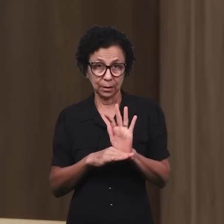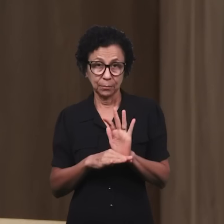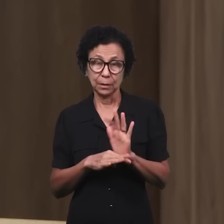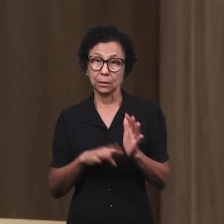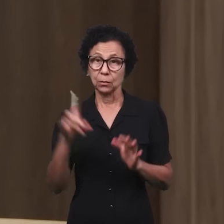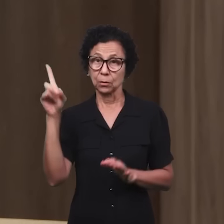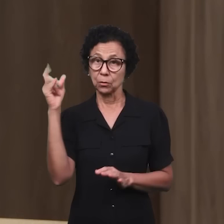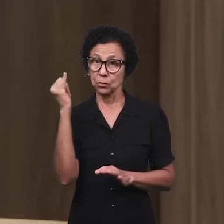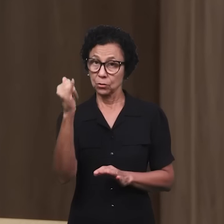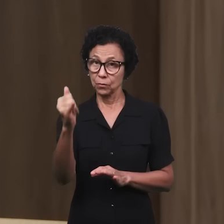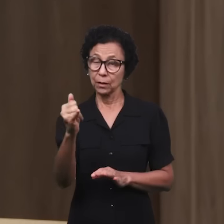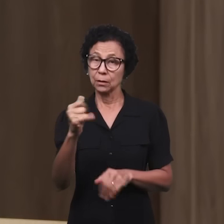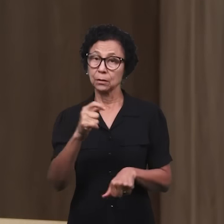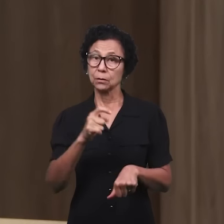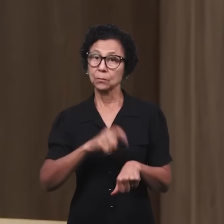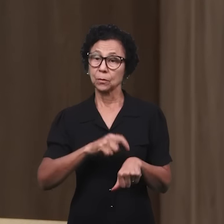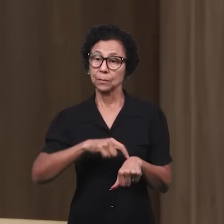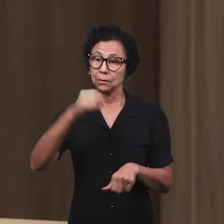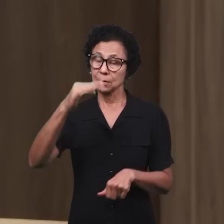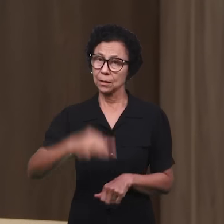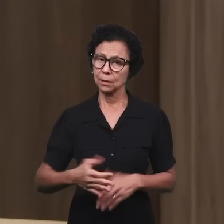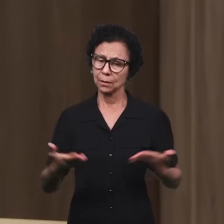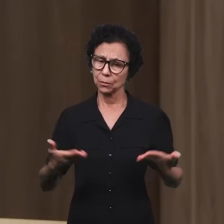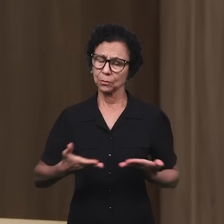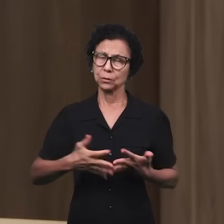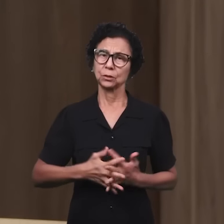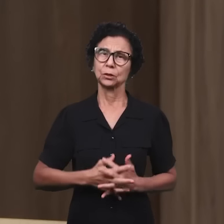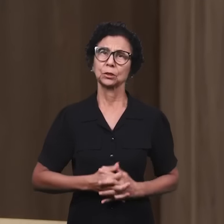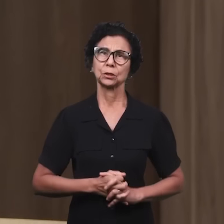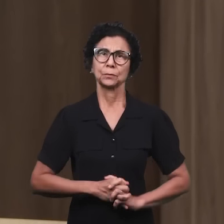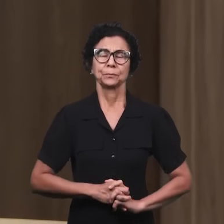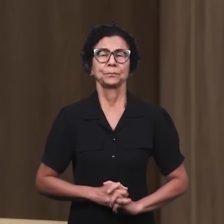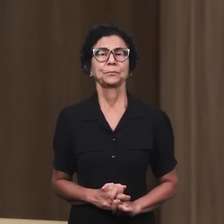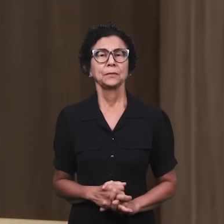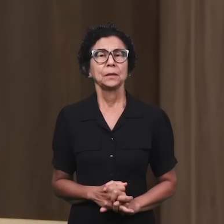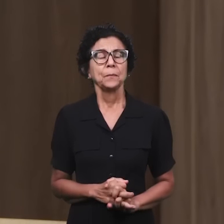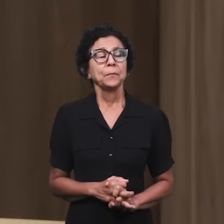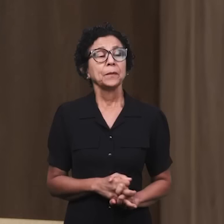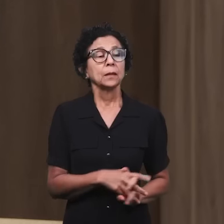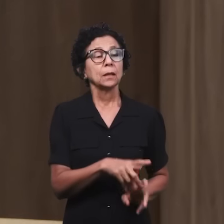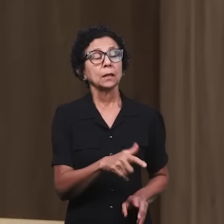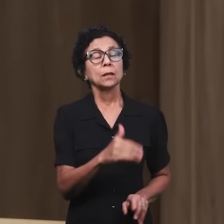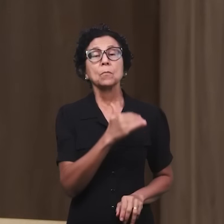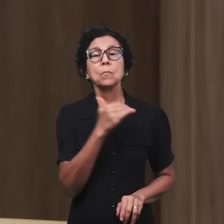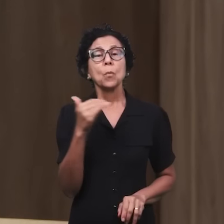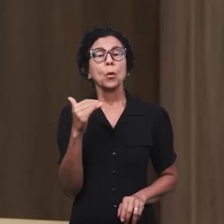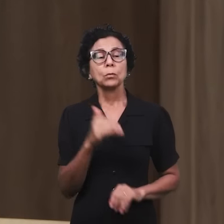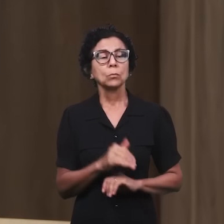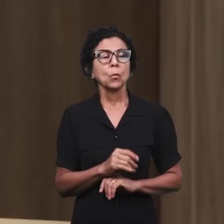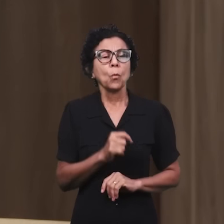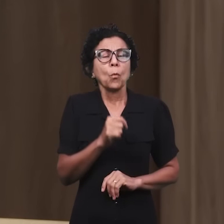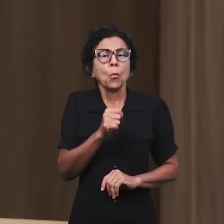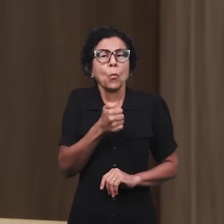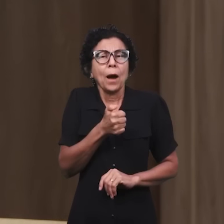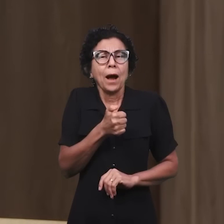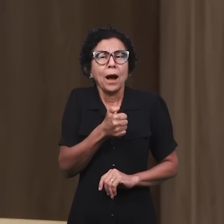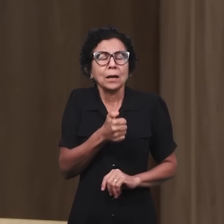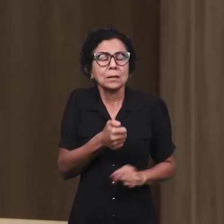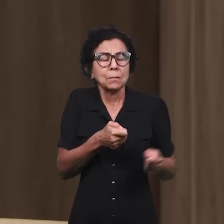passos. Mais alguns passos, ele estava fora da cidade. E talvez mais alguns